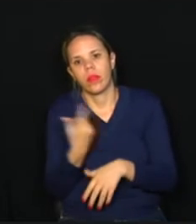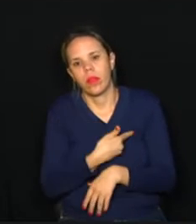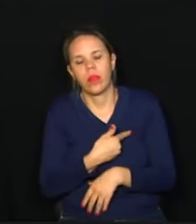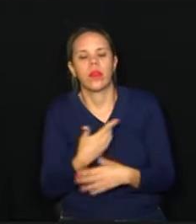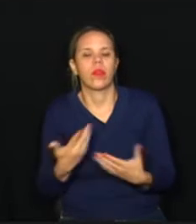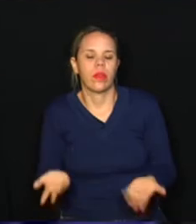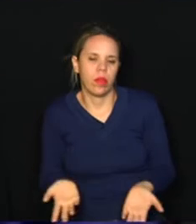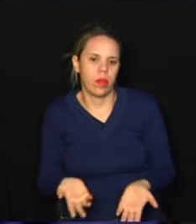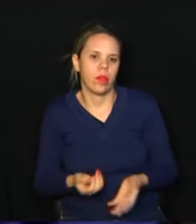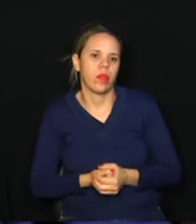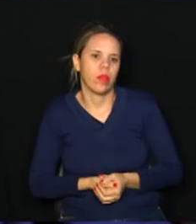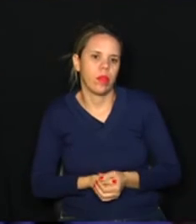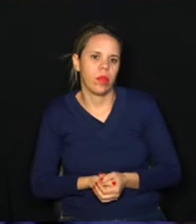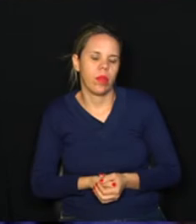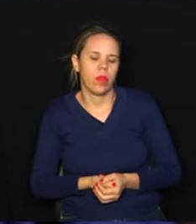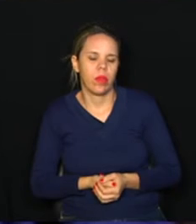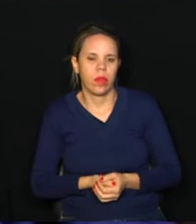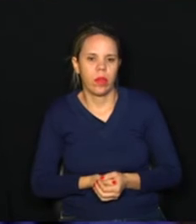somos